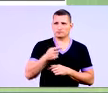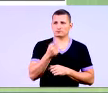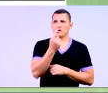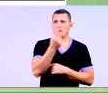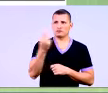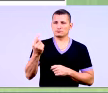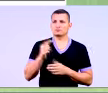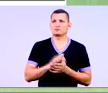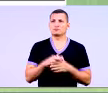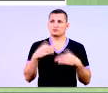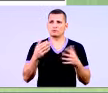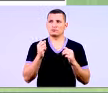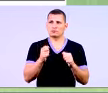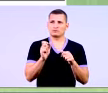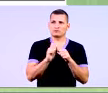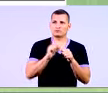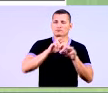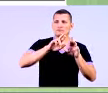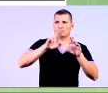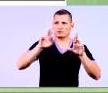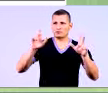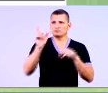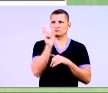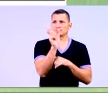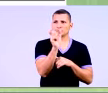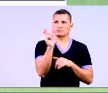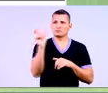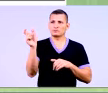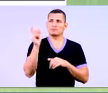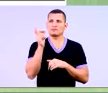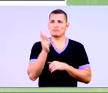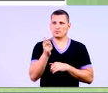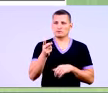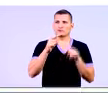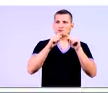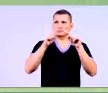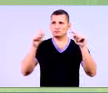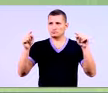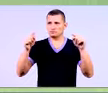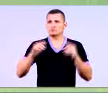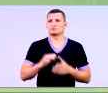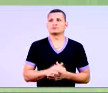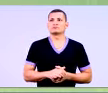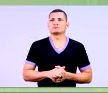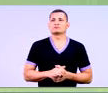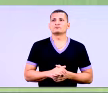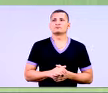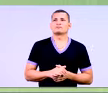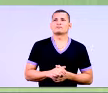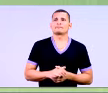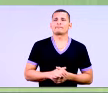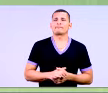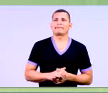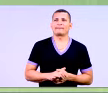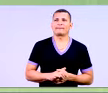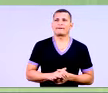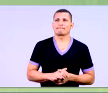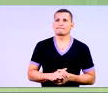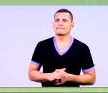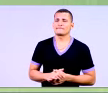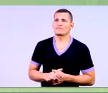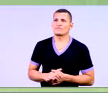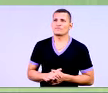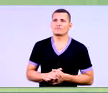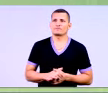eu posso fazer várias na mesma linha também notem